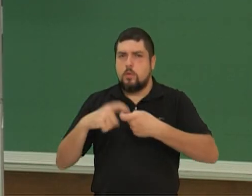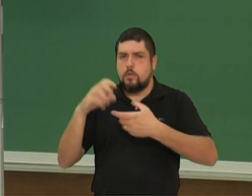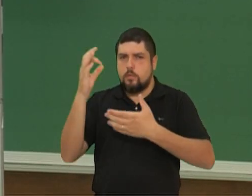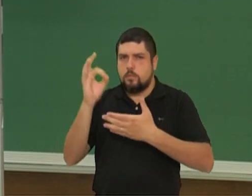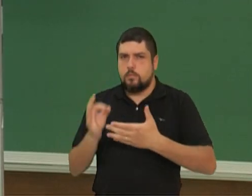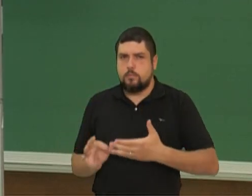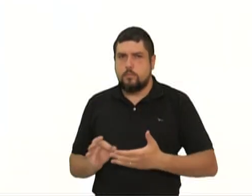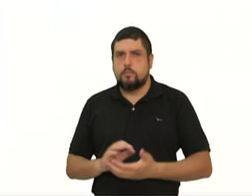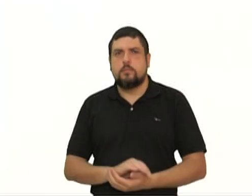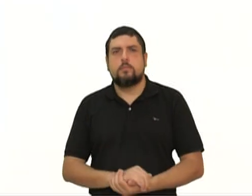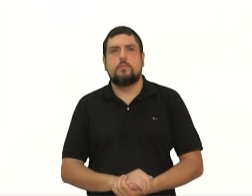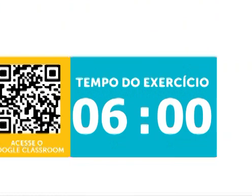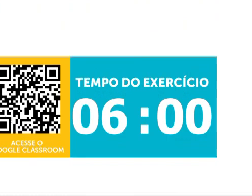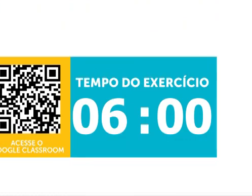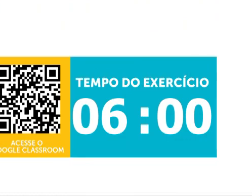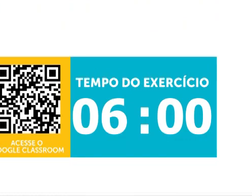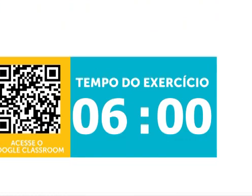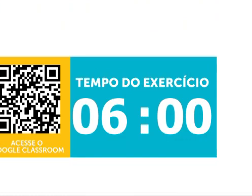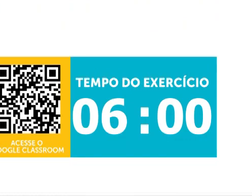aqui na tela.